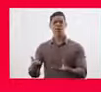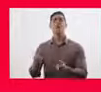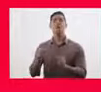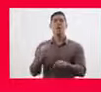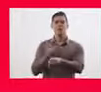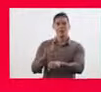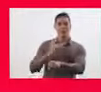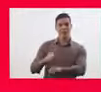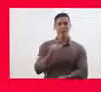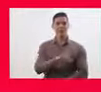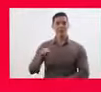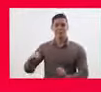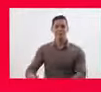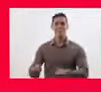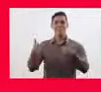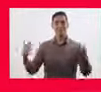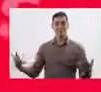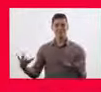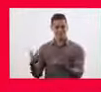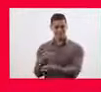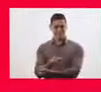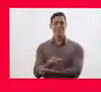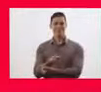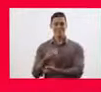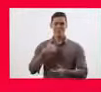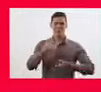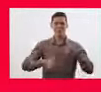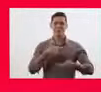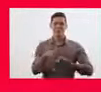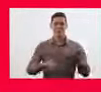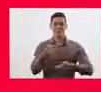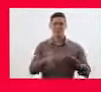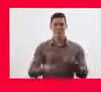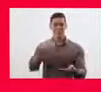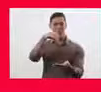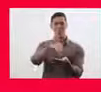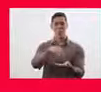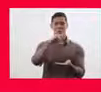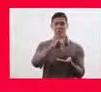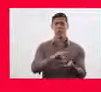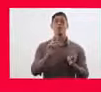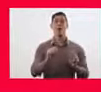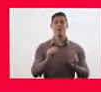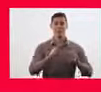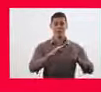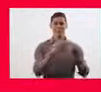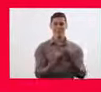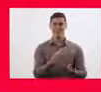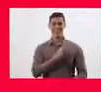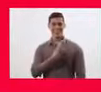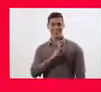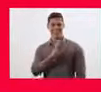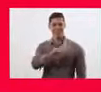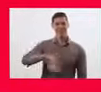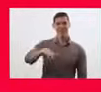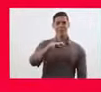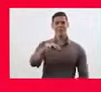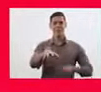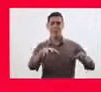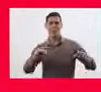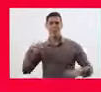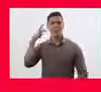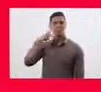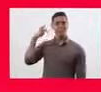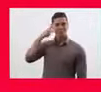Vamos investir na capacitação continuada dos professores. Vou trabalhar pela criação de escolas técnicas em